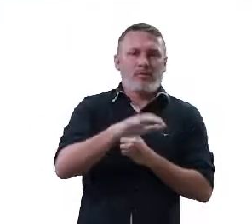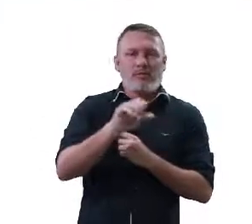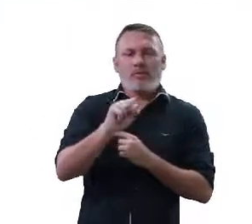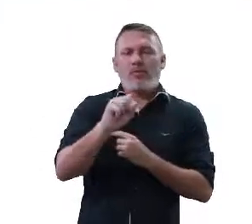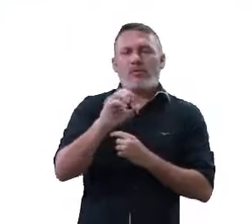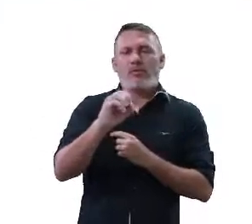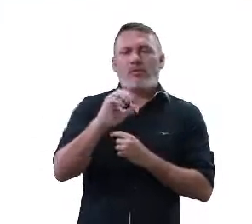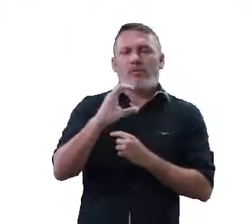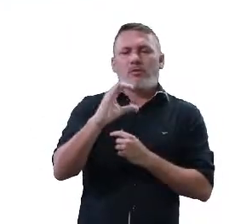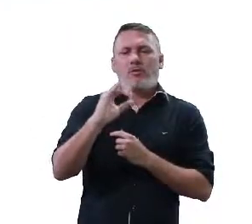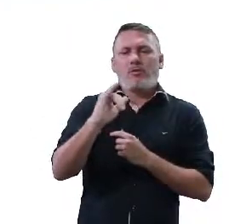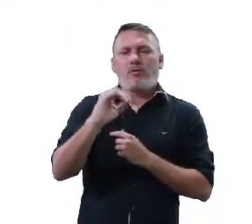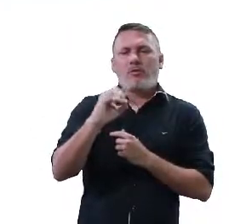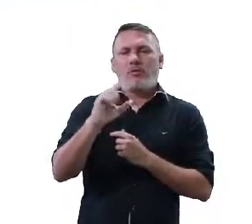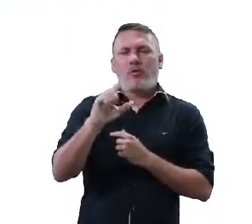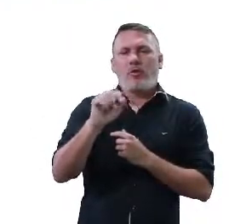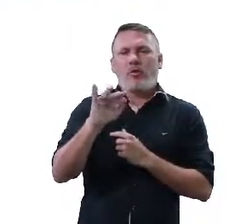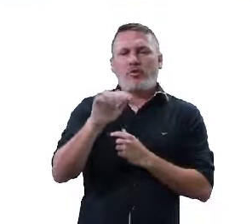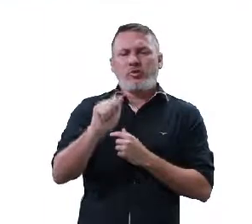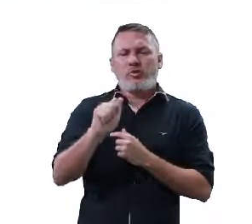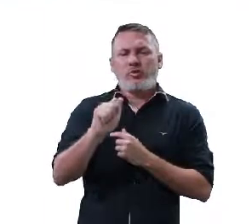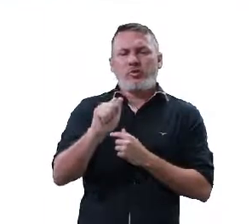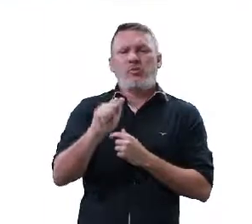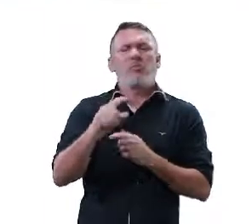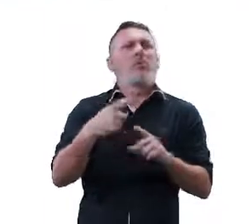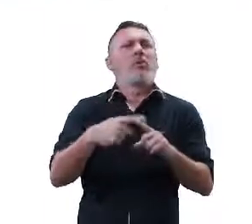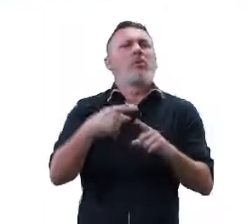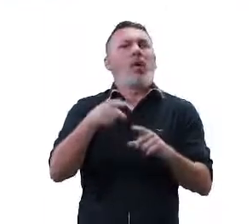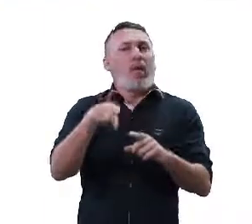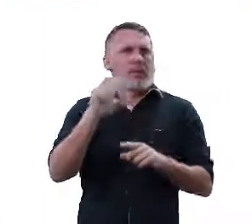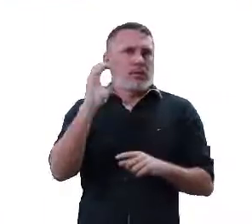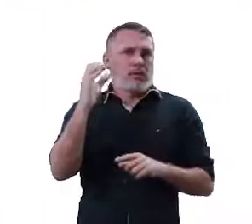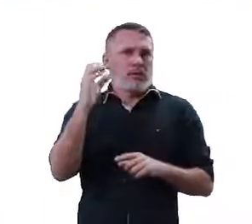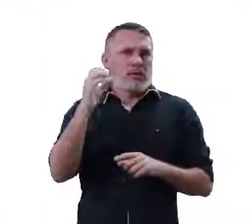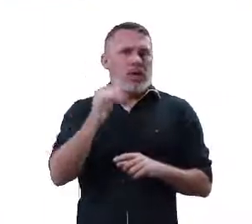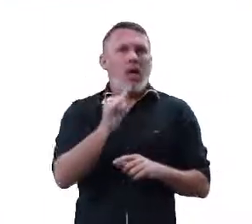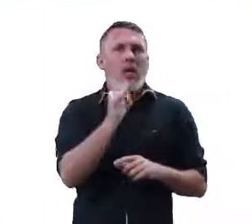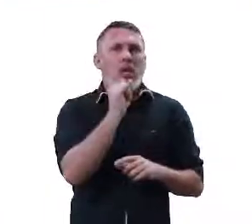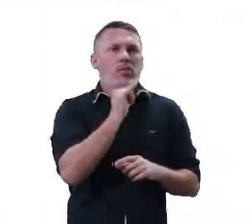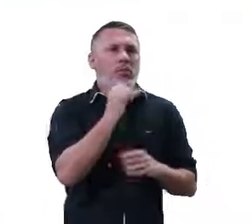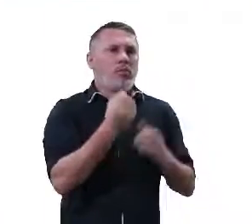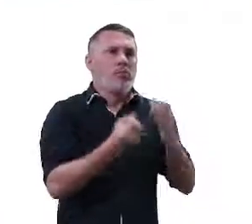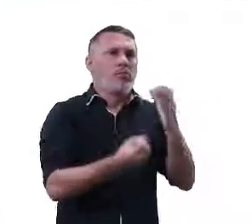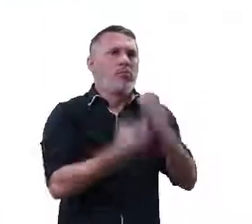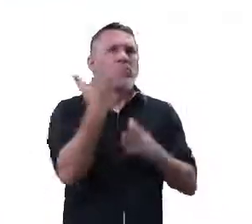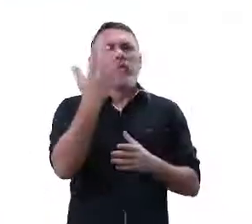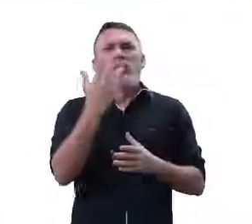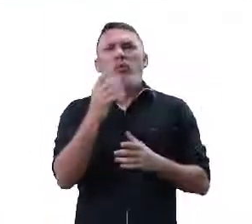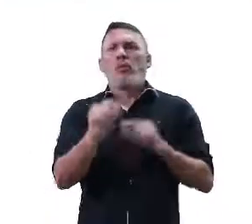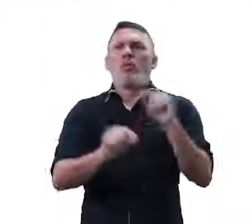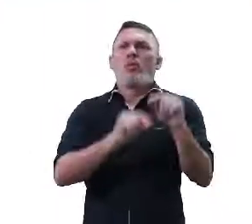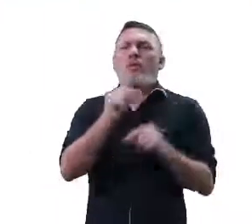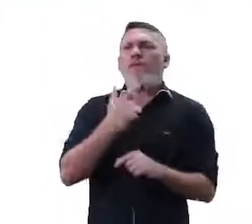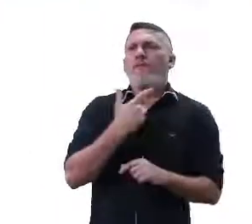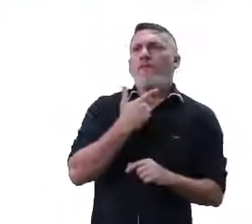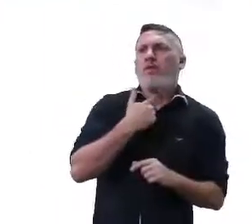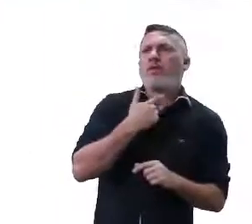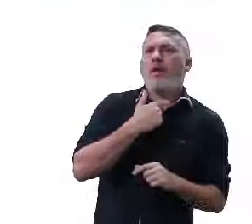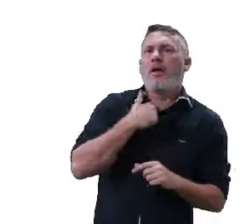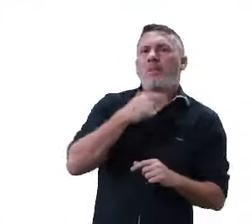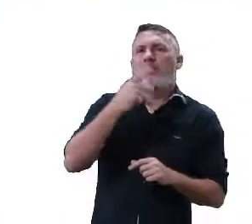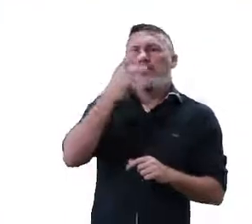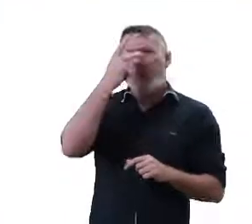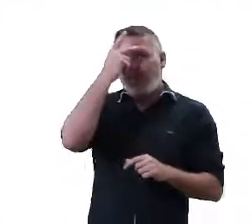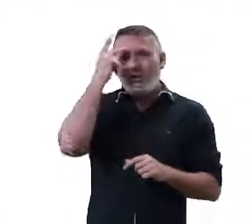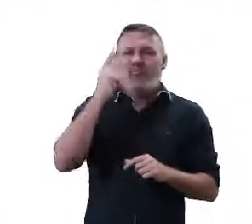sociologia ela é uma ciência que surge de alguma coisa, ela não surge do nada, não é apenas uma vontade, né,